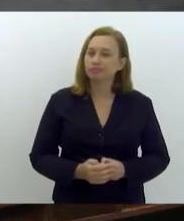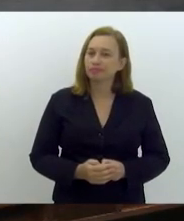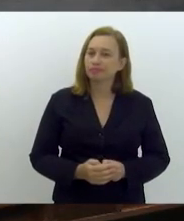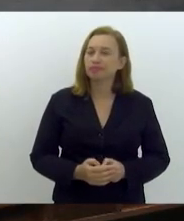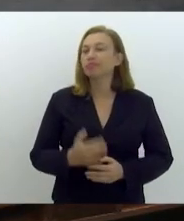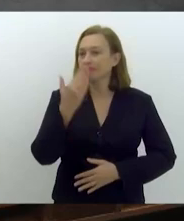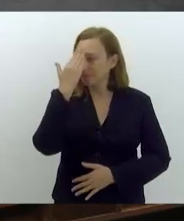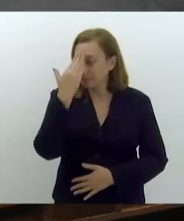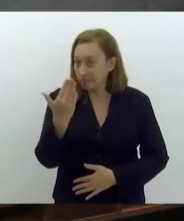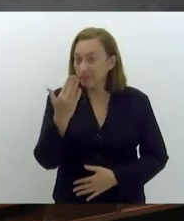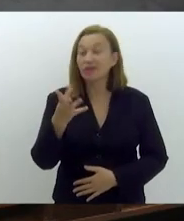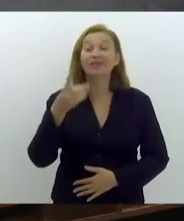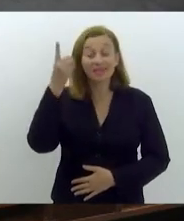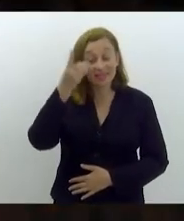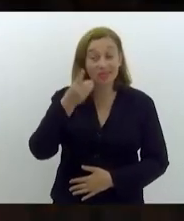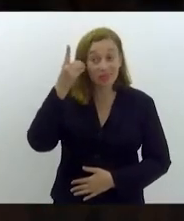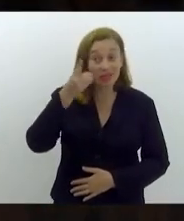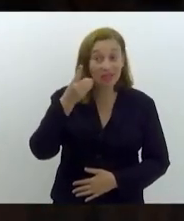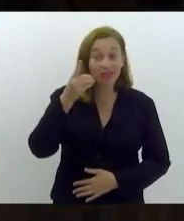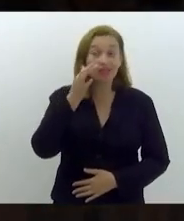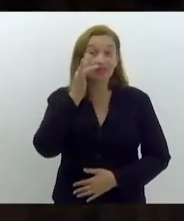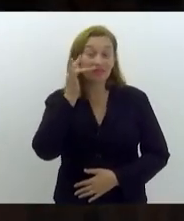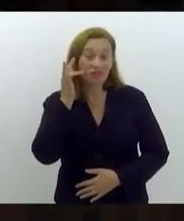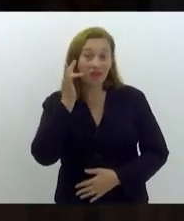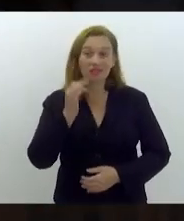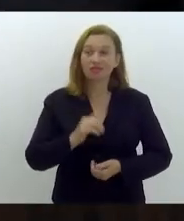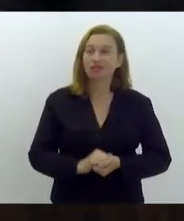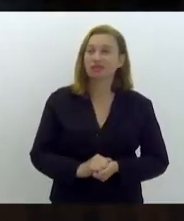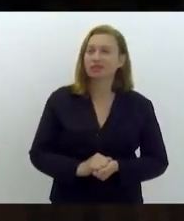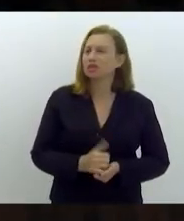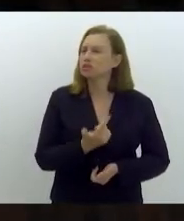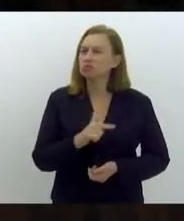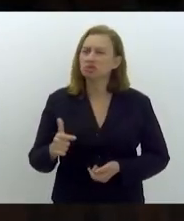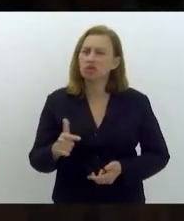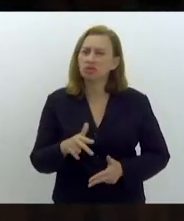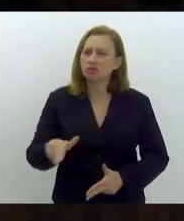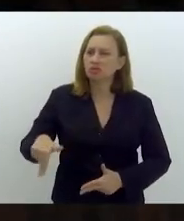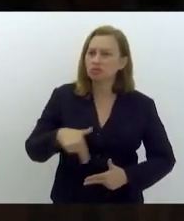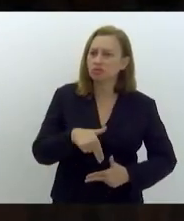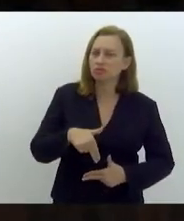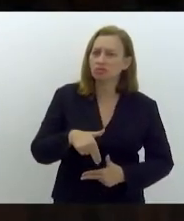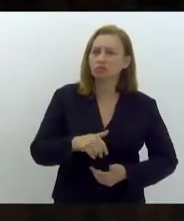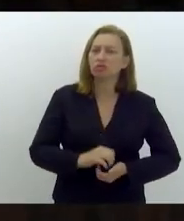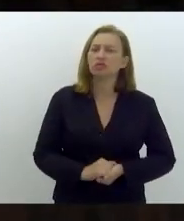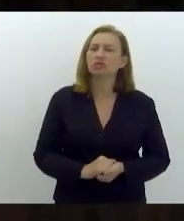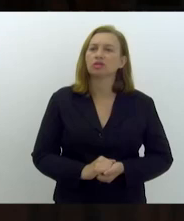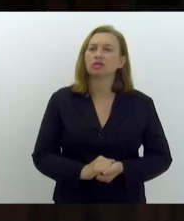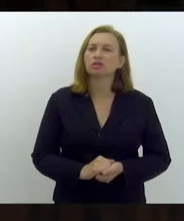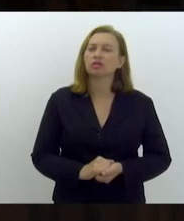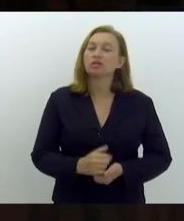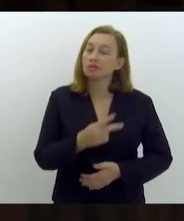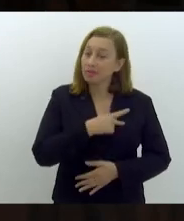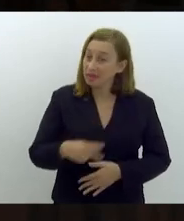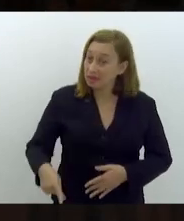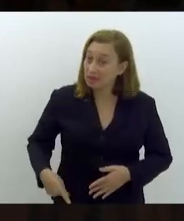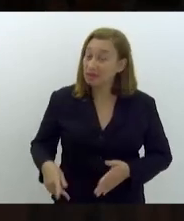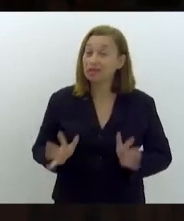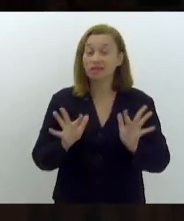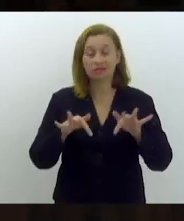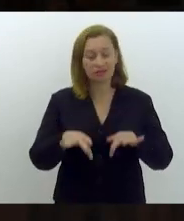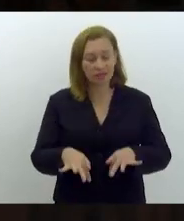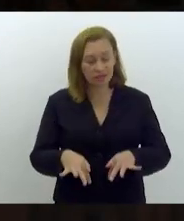Muito obrigado Deputado Flávio serafini não havendo mais oradores escritos a presidência encerra